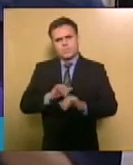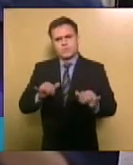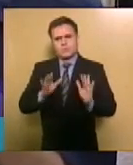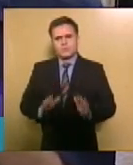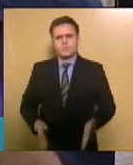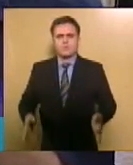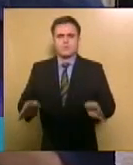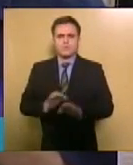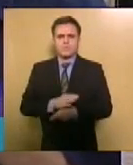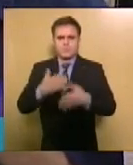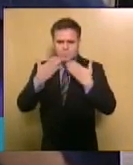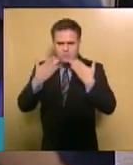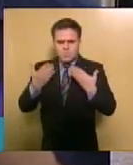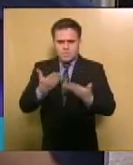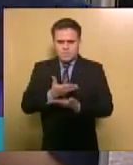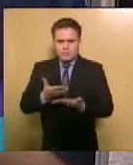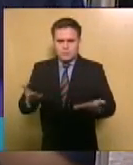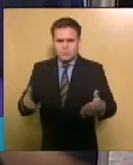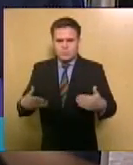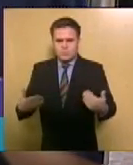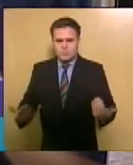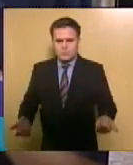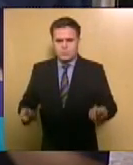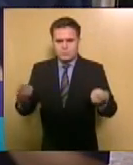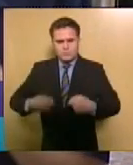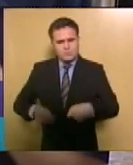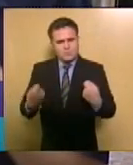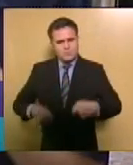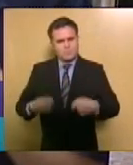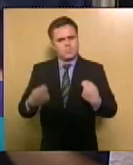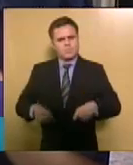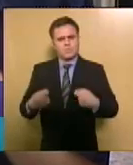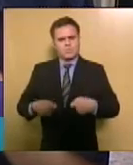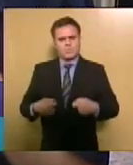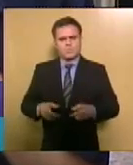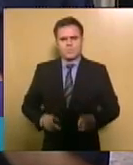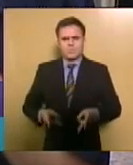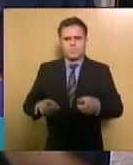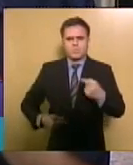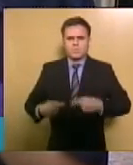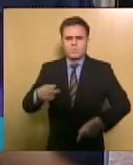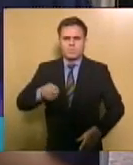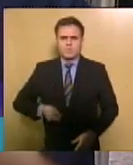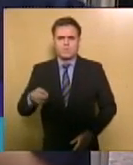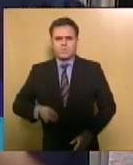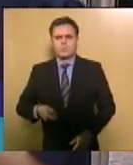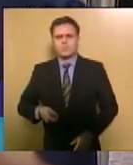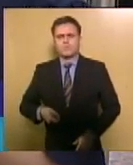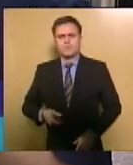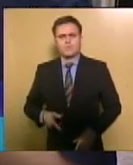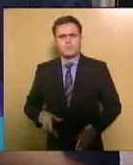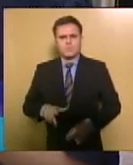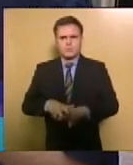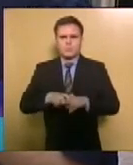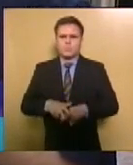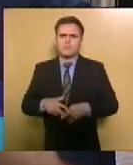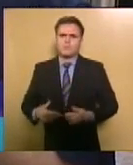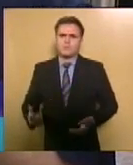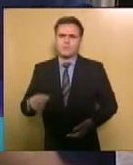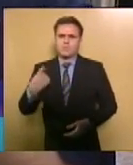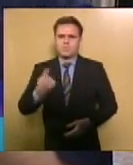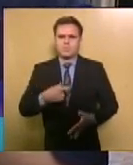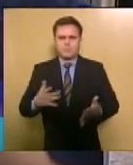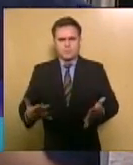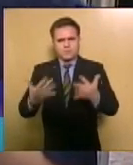na na apresentação de vocês eh a necessidade da intersetorialidade das políticas públicas E aí eh a gente chama